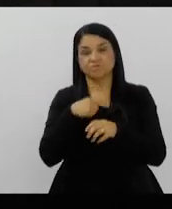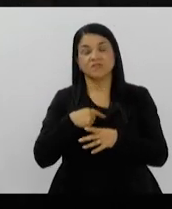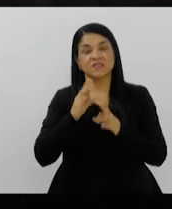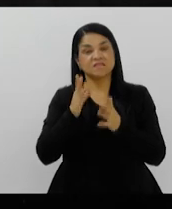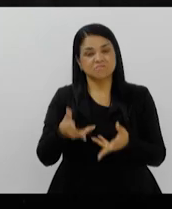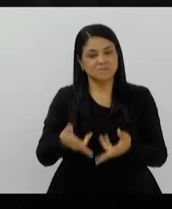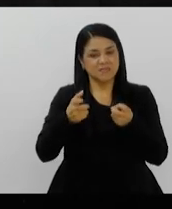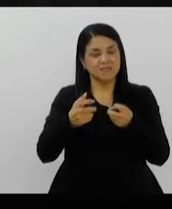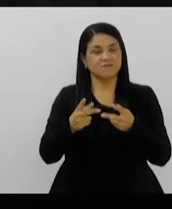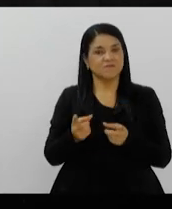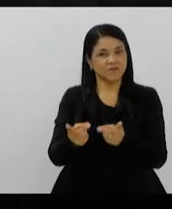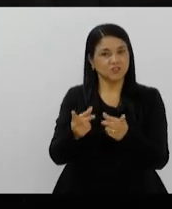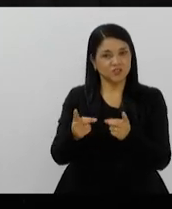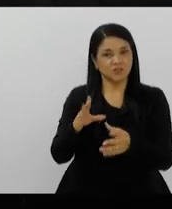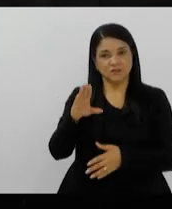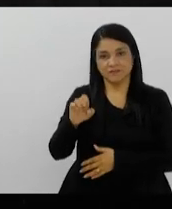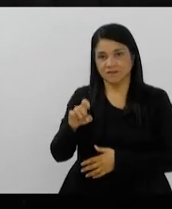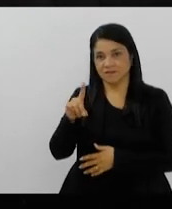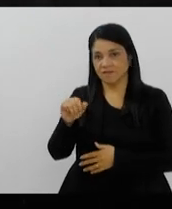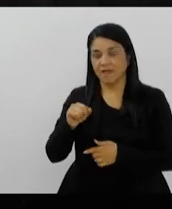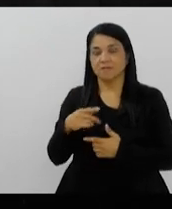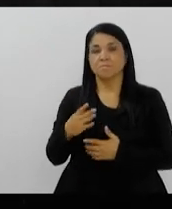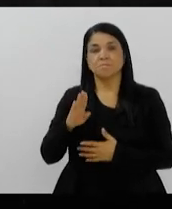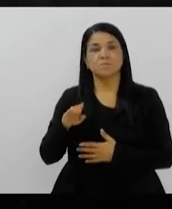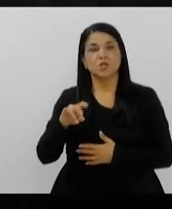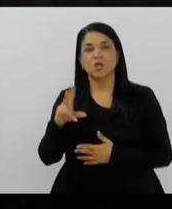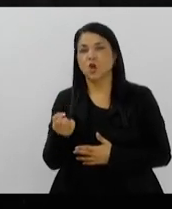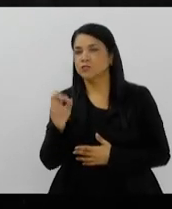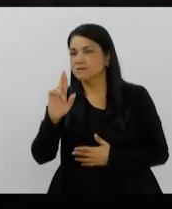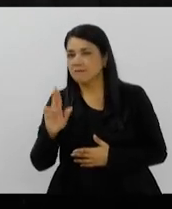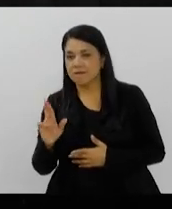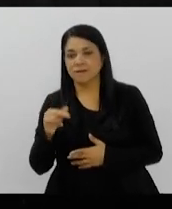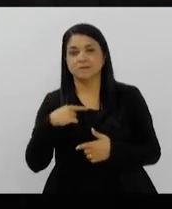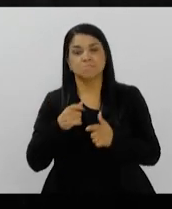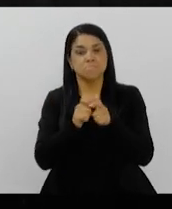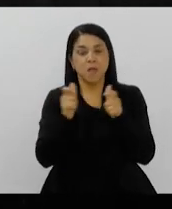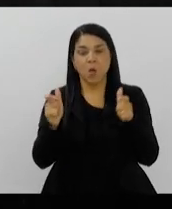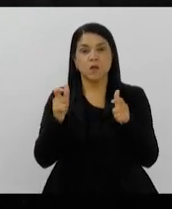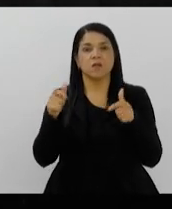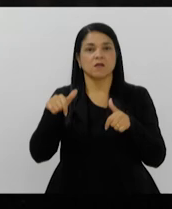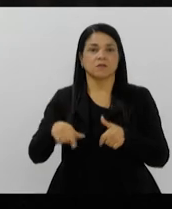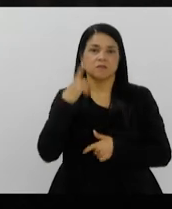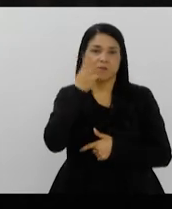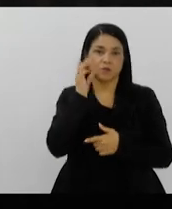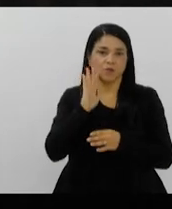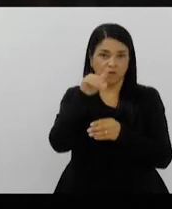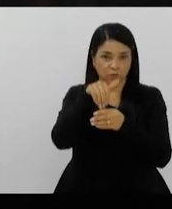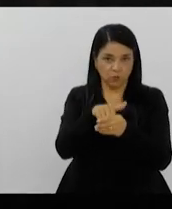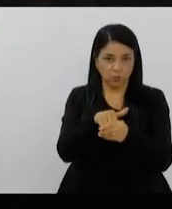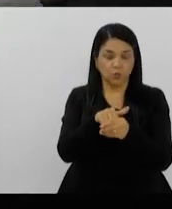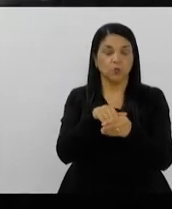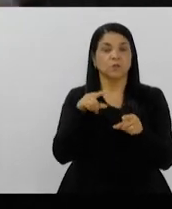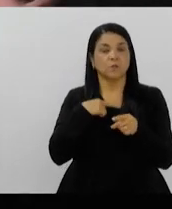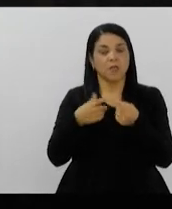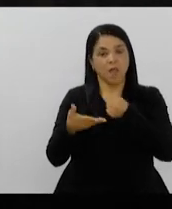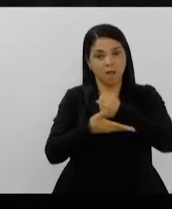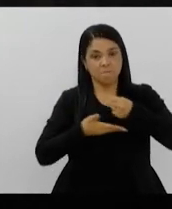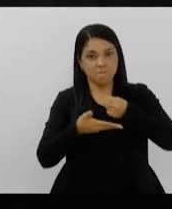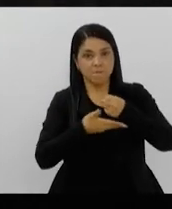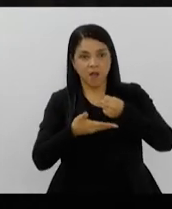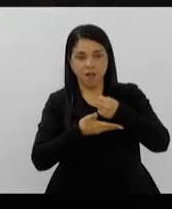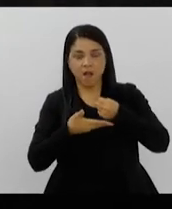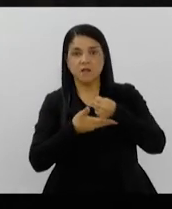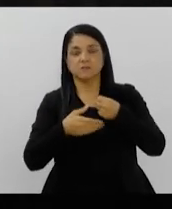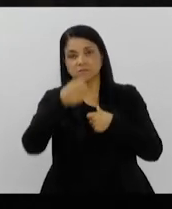a SEDAI, tendo dezenas de bilhões de reais, mesmo tendo maioria nessa casa, mesmo tendo uma base de apoio gigantesca